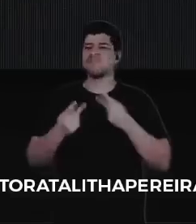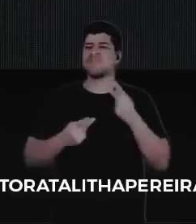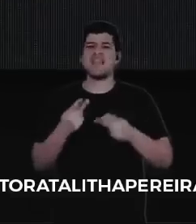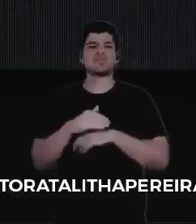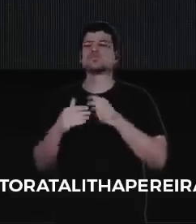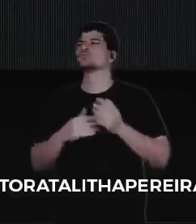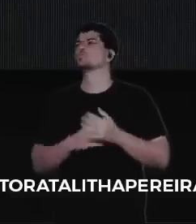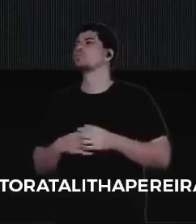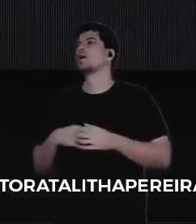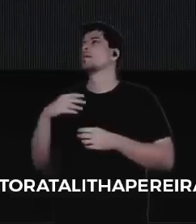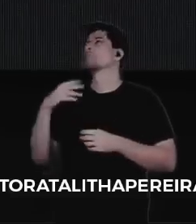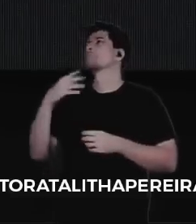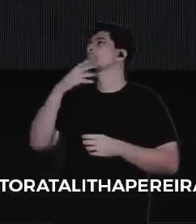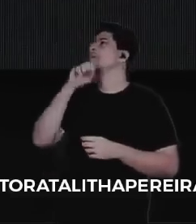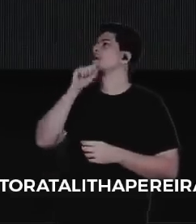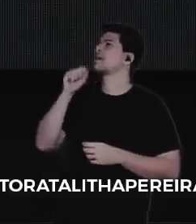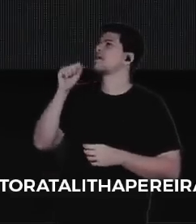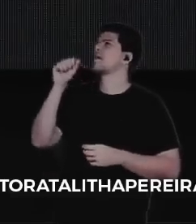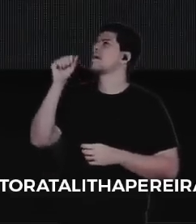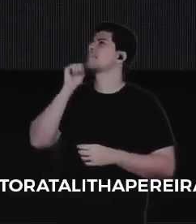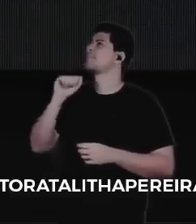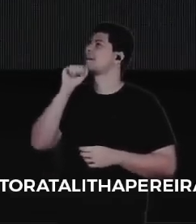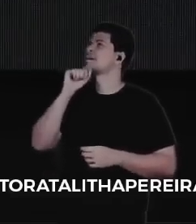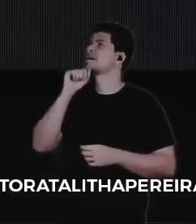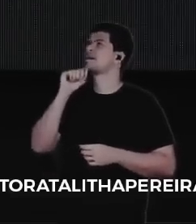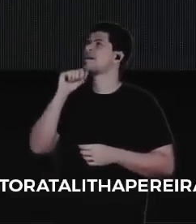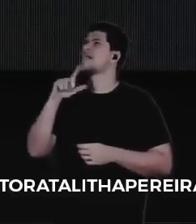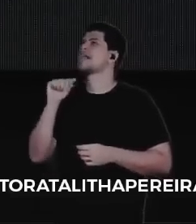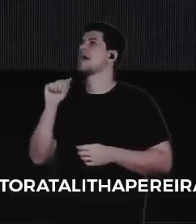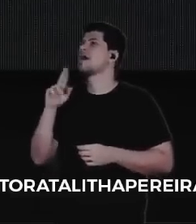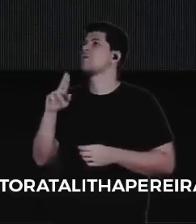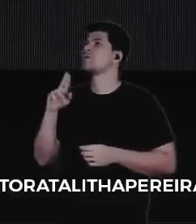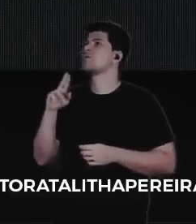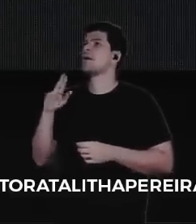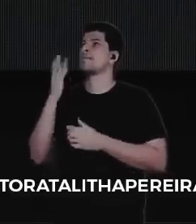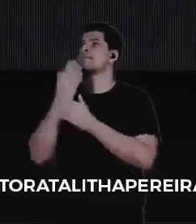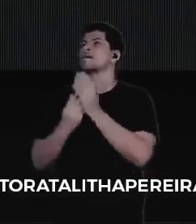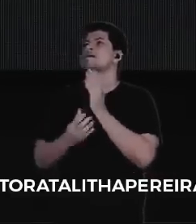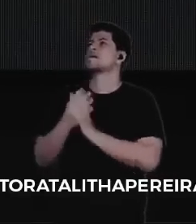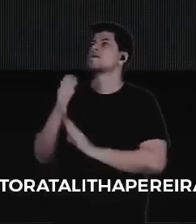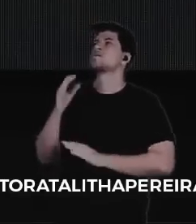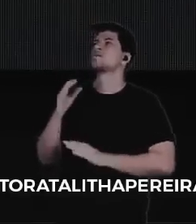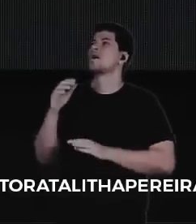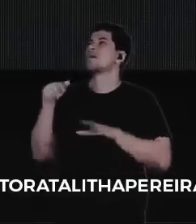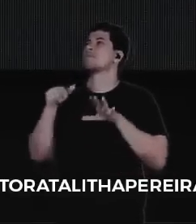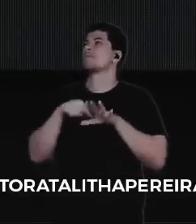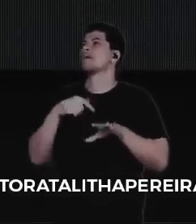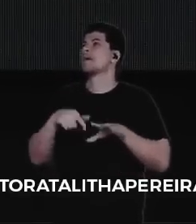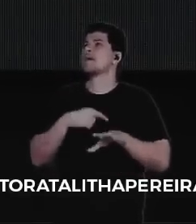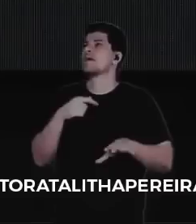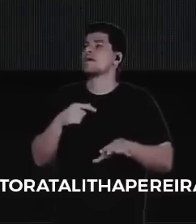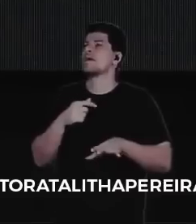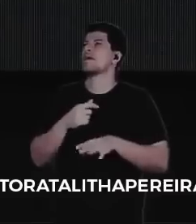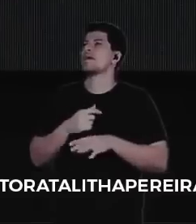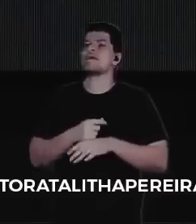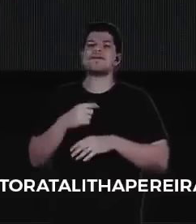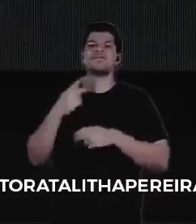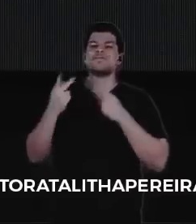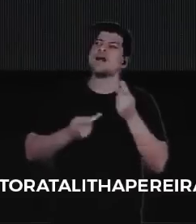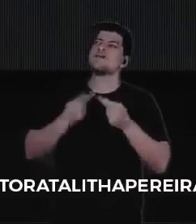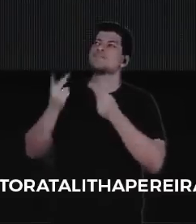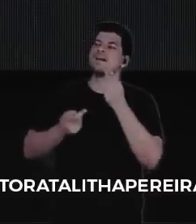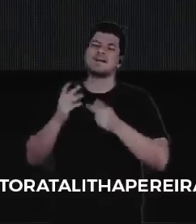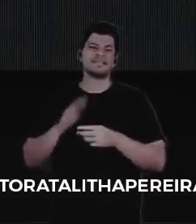papai, mamãe, lau, mão, pé. Eu sou minha